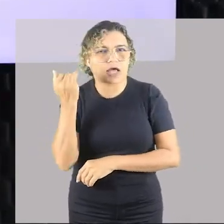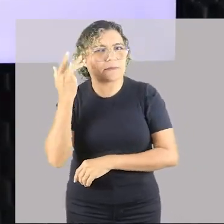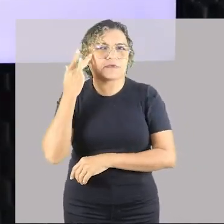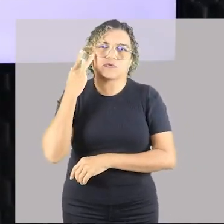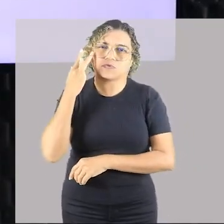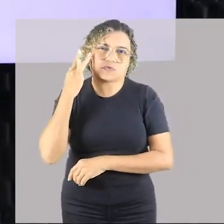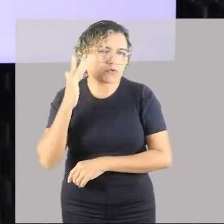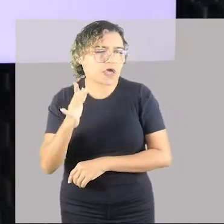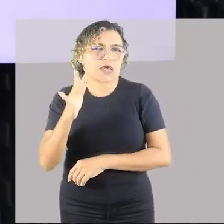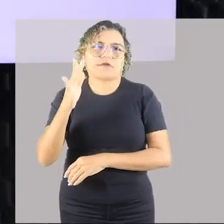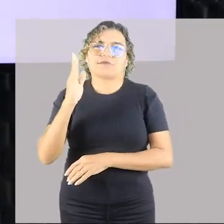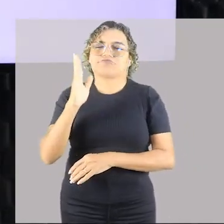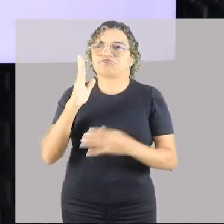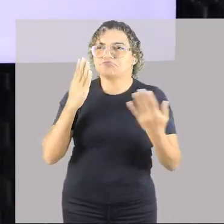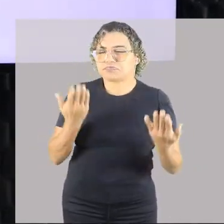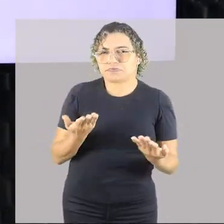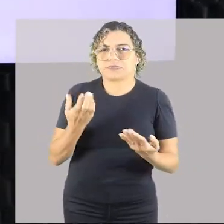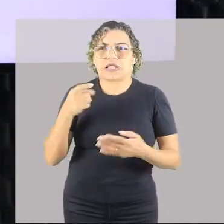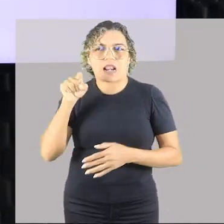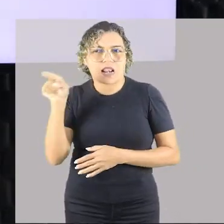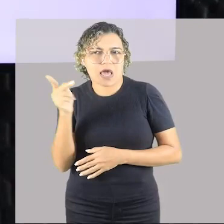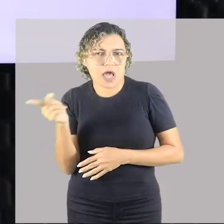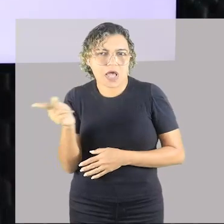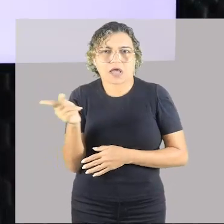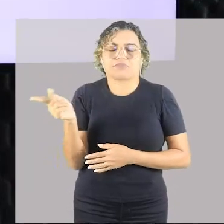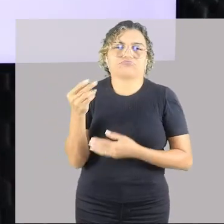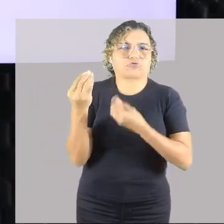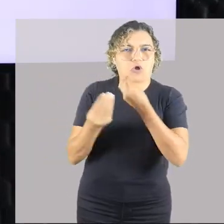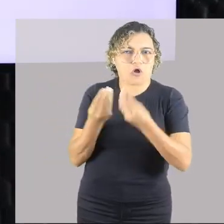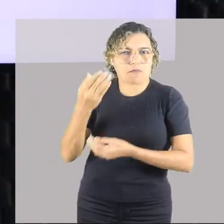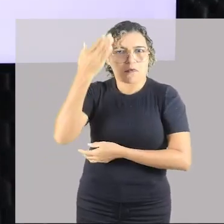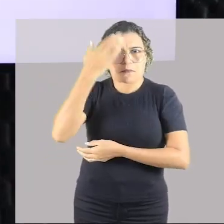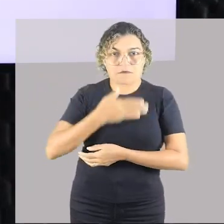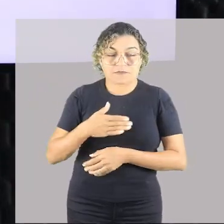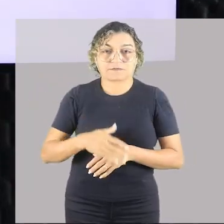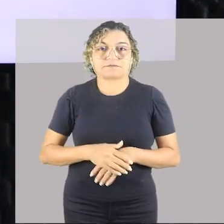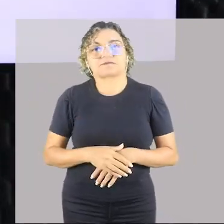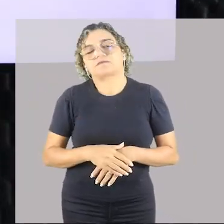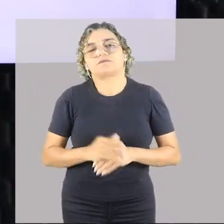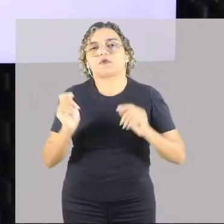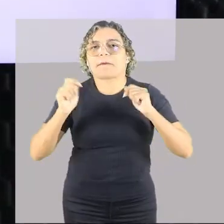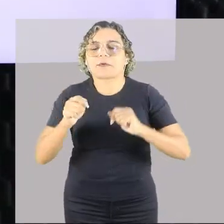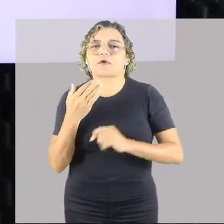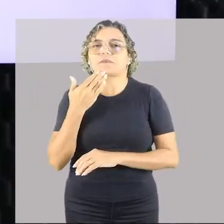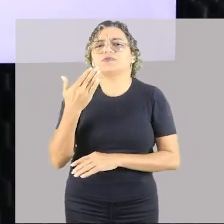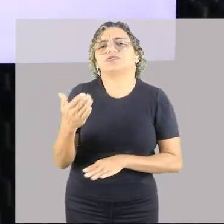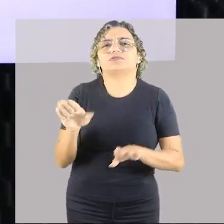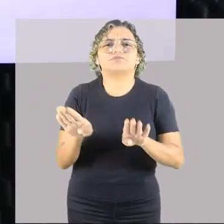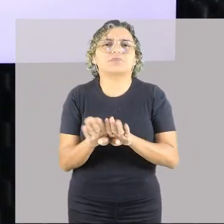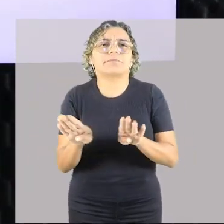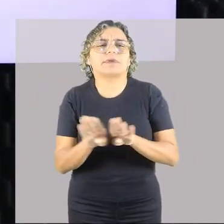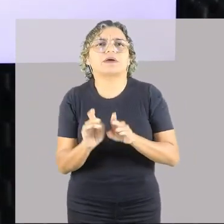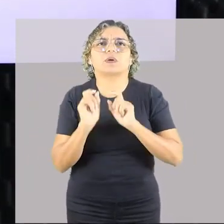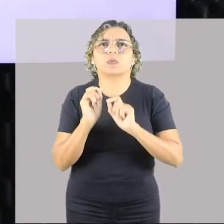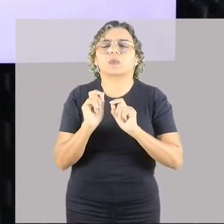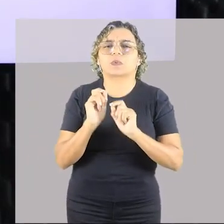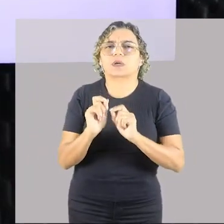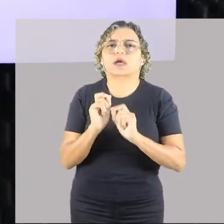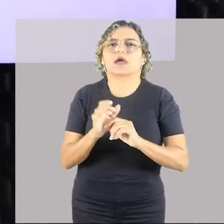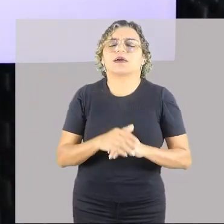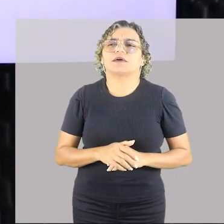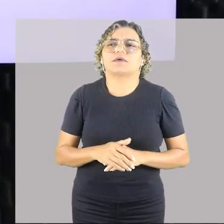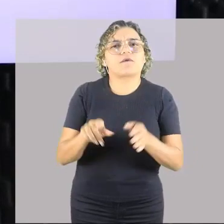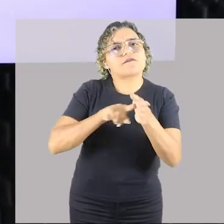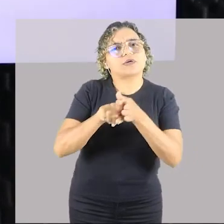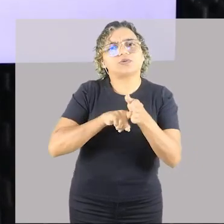ouviu falar, o que elas sabem daquele conflito, daquele caso. E você pode solicitar eventualmente